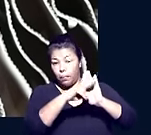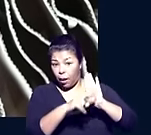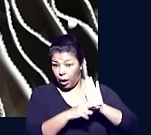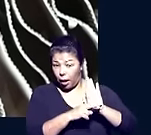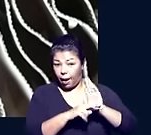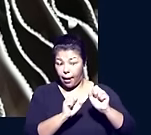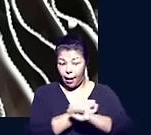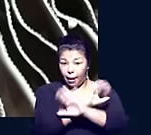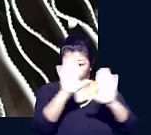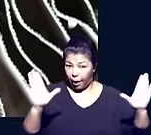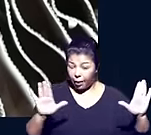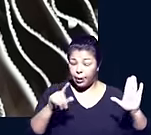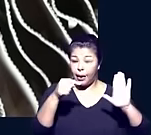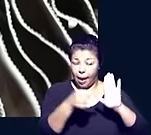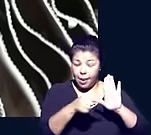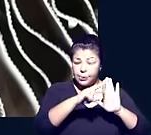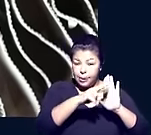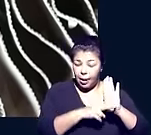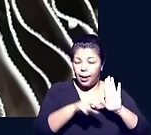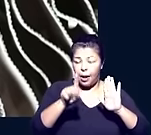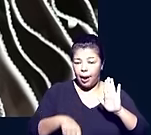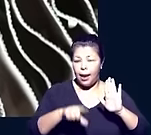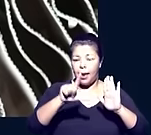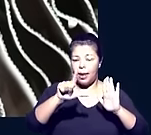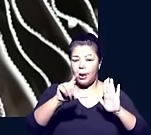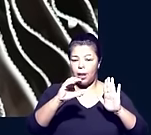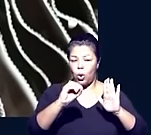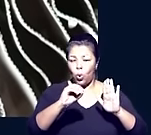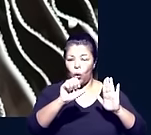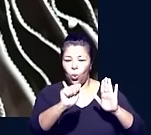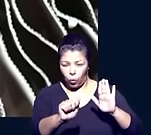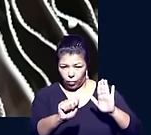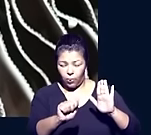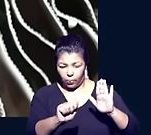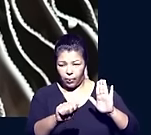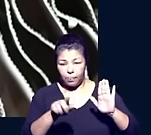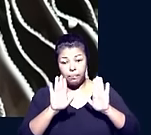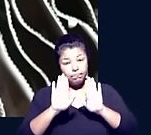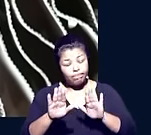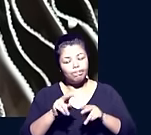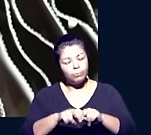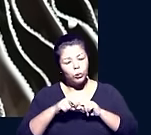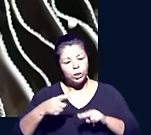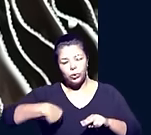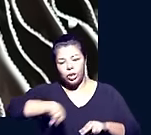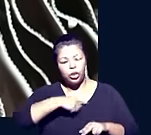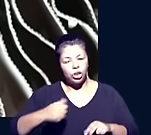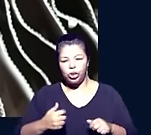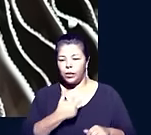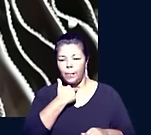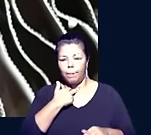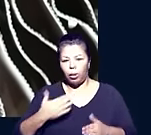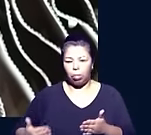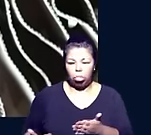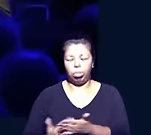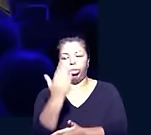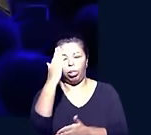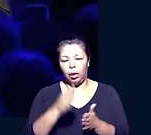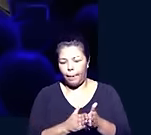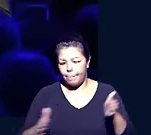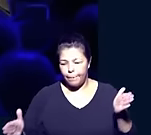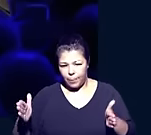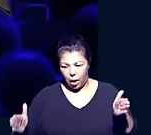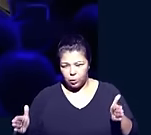Loa e que a LDO estabelecerão com previsibilidade por isso que não podemos extrapolar esses prazos cronograma também o senhor